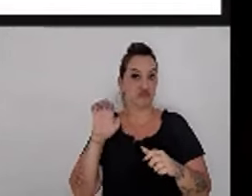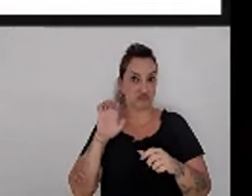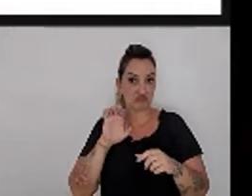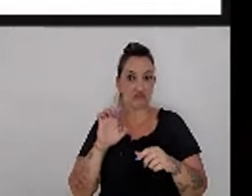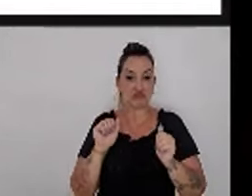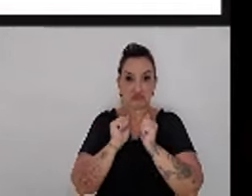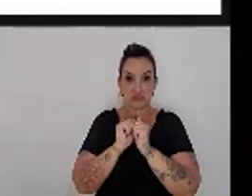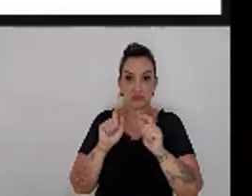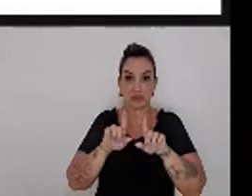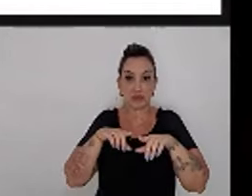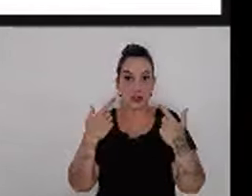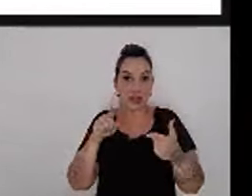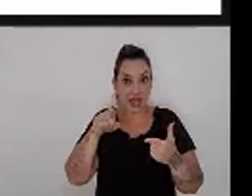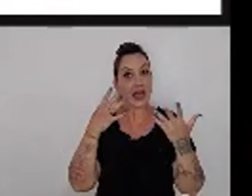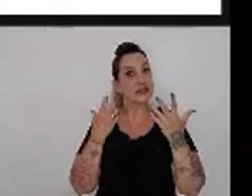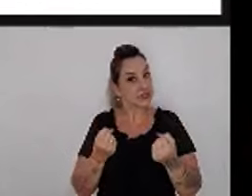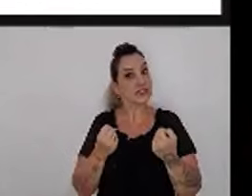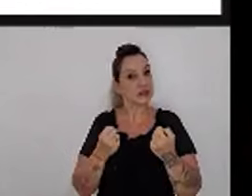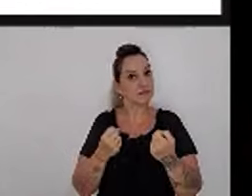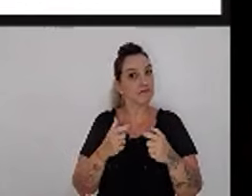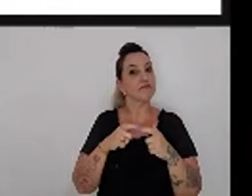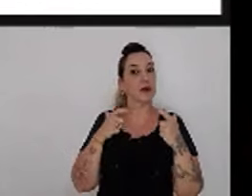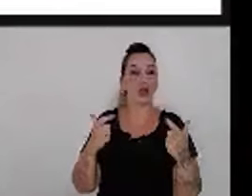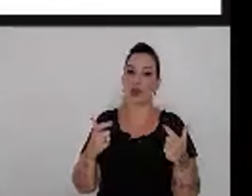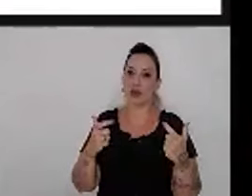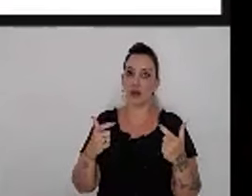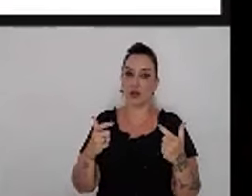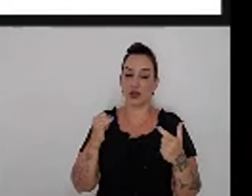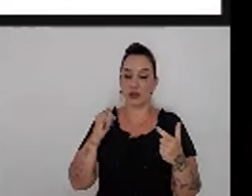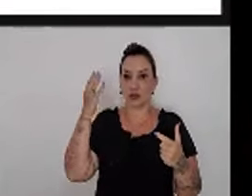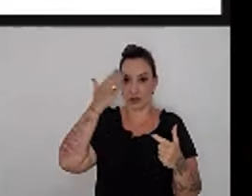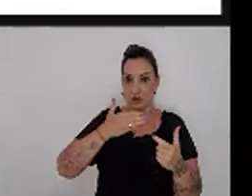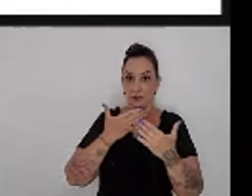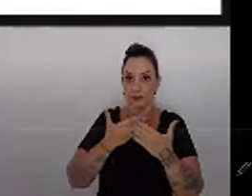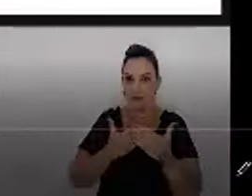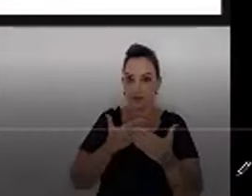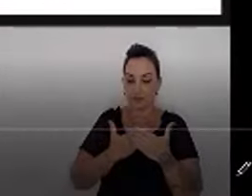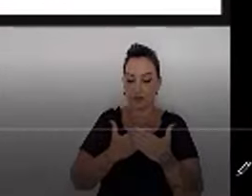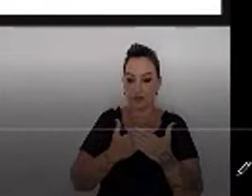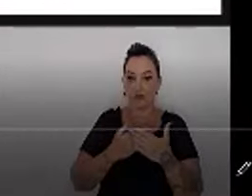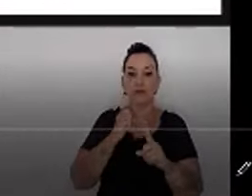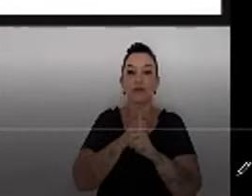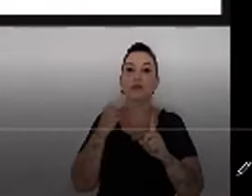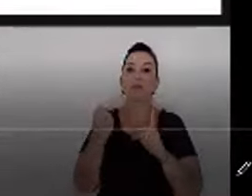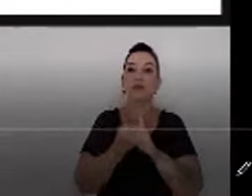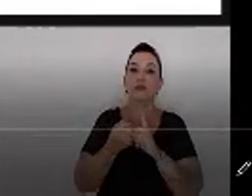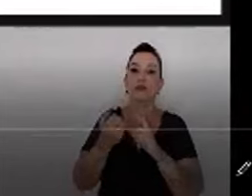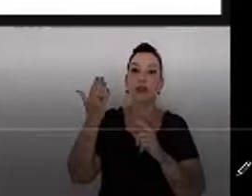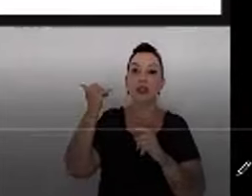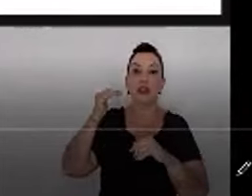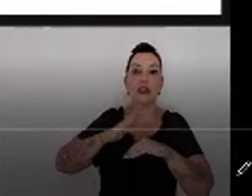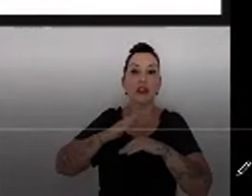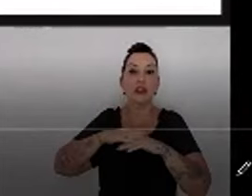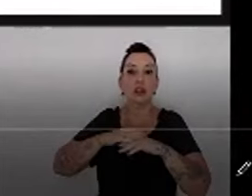homoerotismo, porém, essa aceitação é maior, como atestam estudos de percepção social, desde